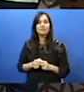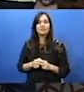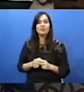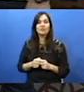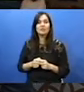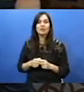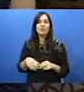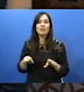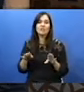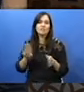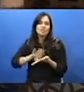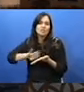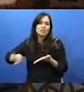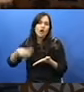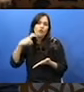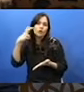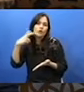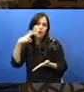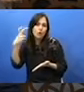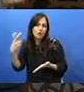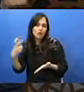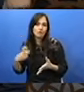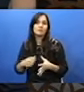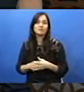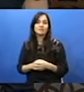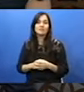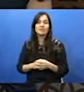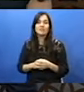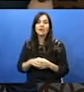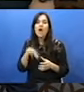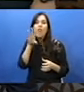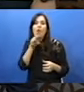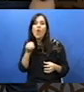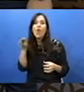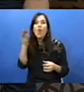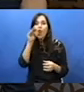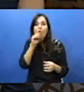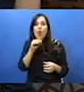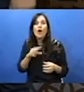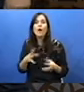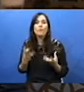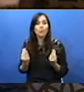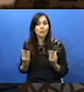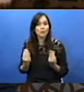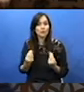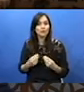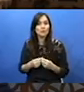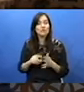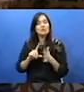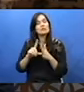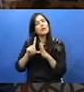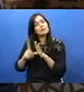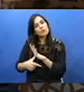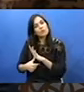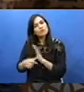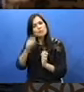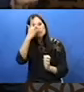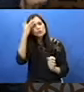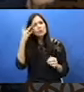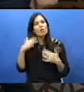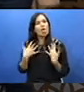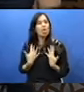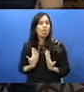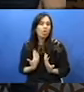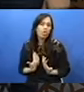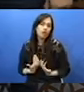maior facilidade para falar. Em altas dosagens, tem efeito depressor, causando tristeza, descontrole e